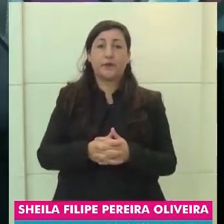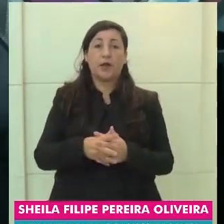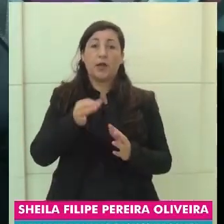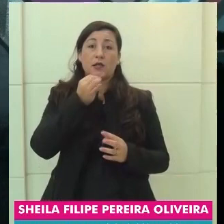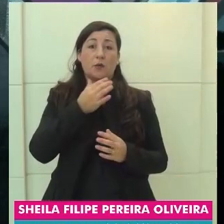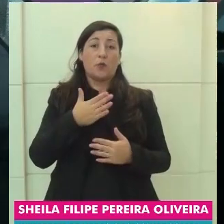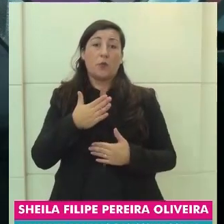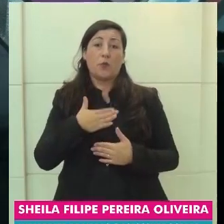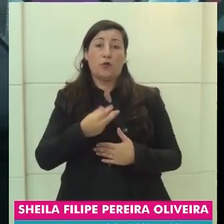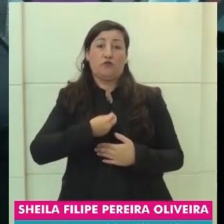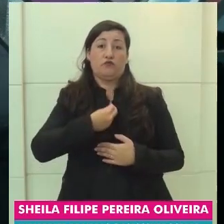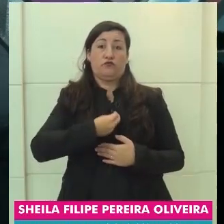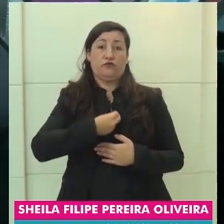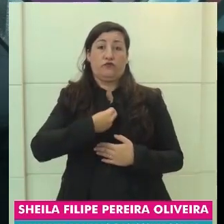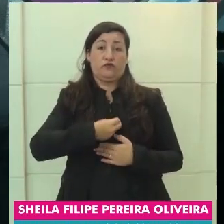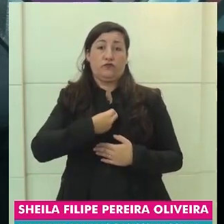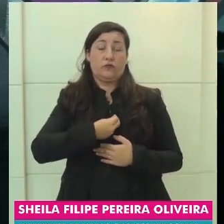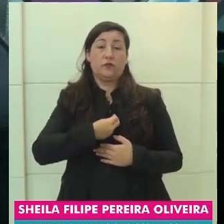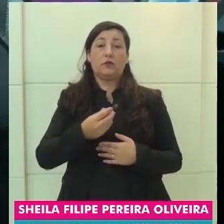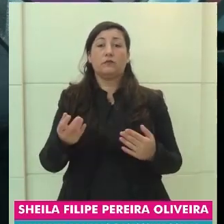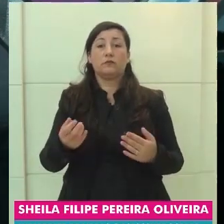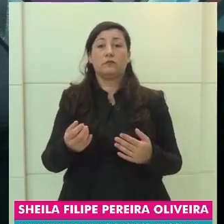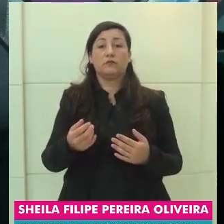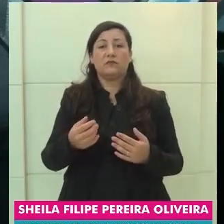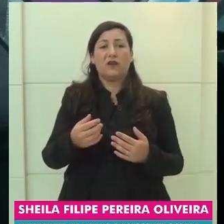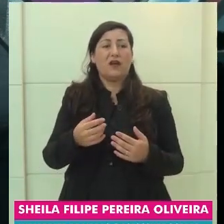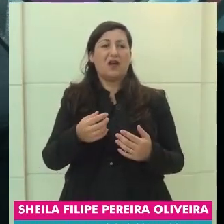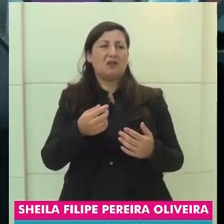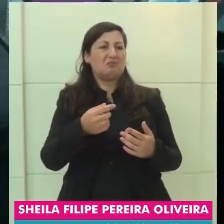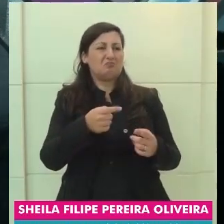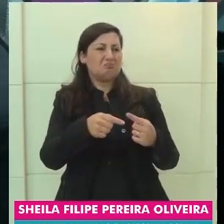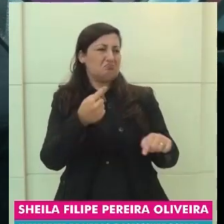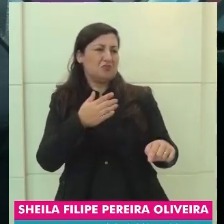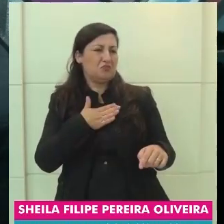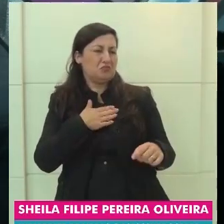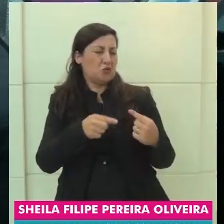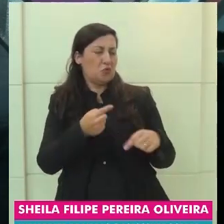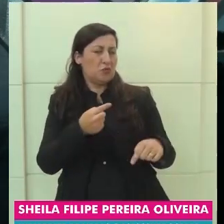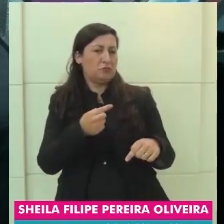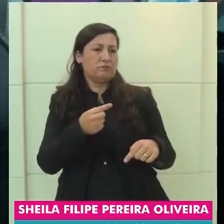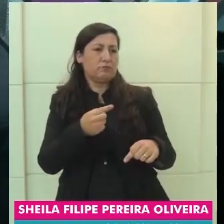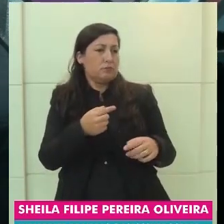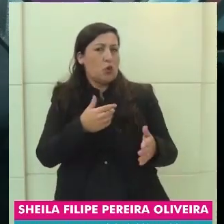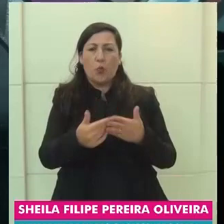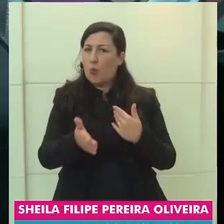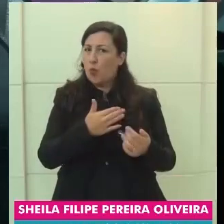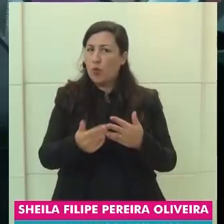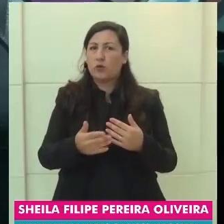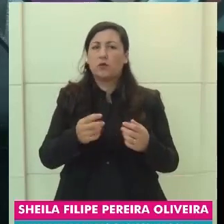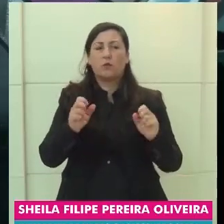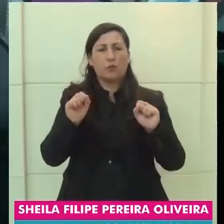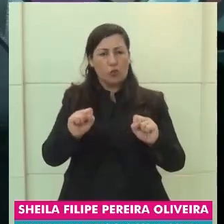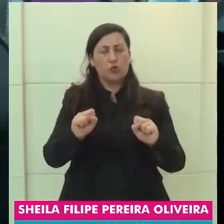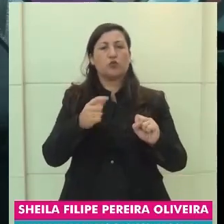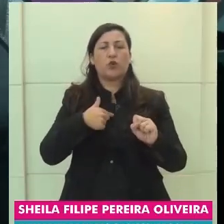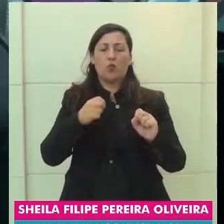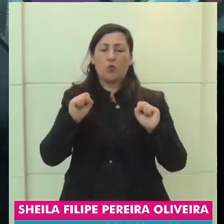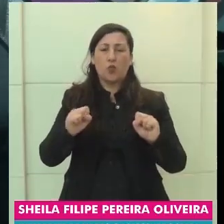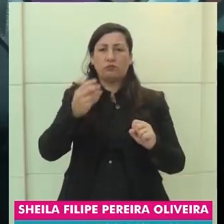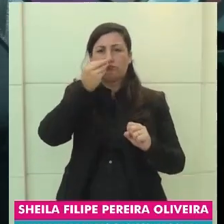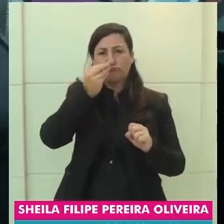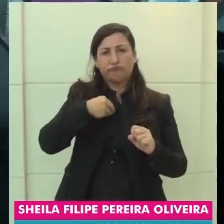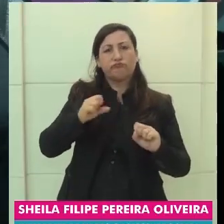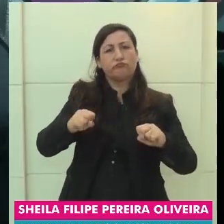parte da nossa vida, pelo menos a gente pode colaborar. Né? Porque amanhã ou depois, pode ser que você